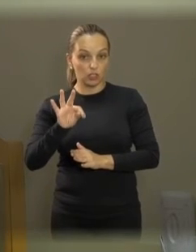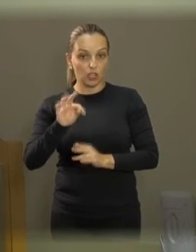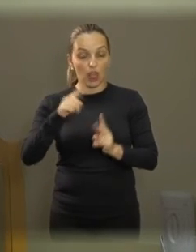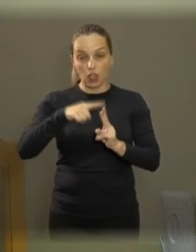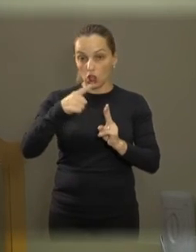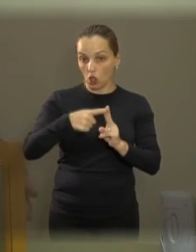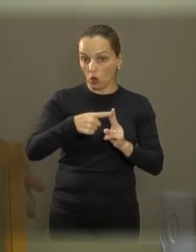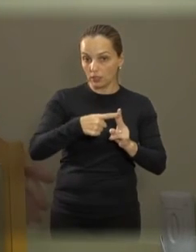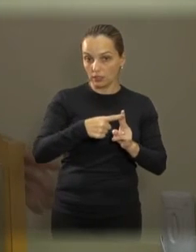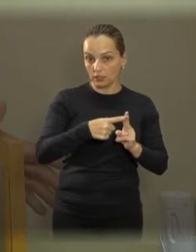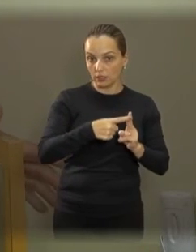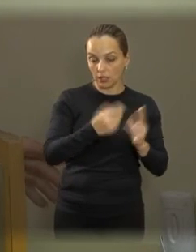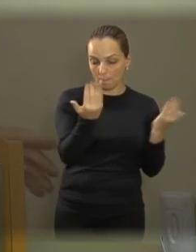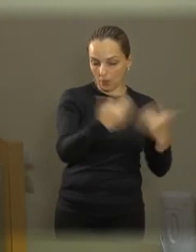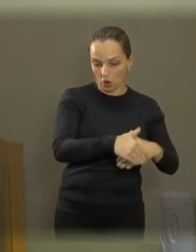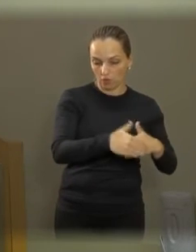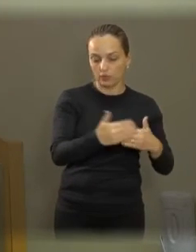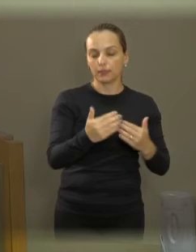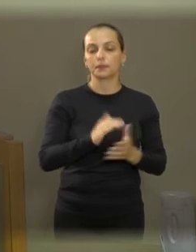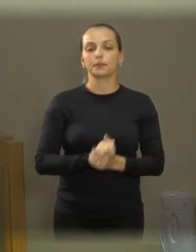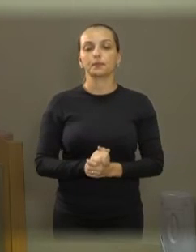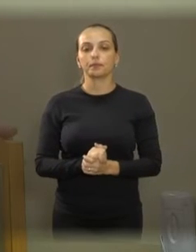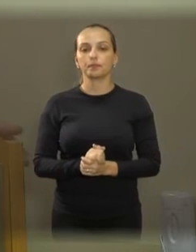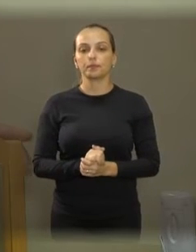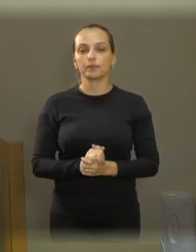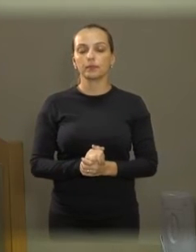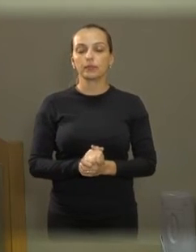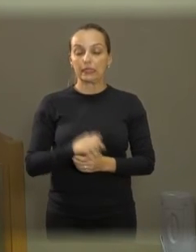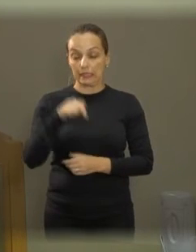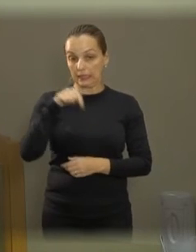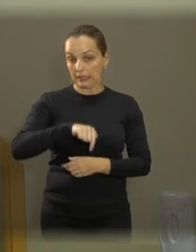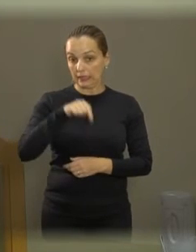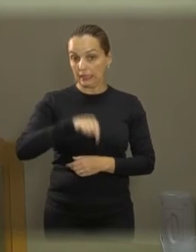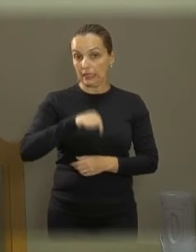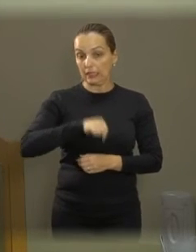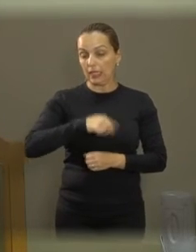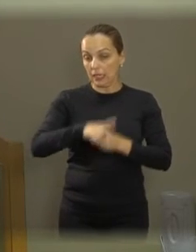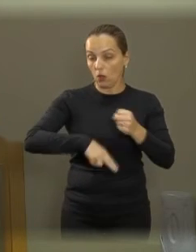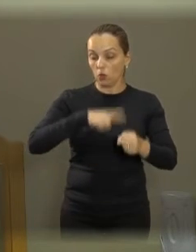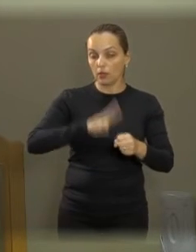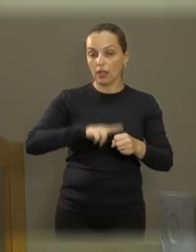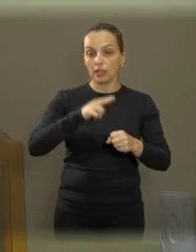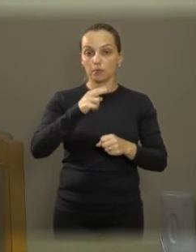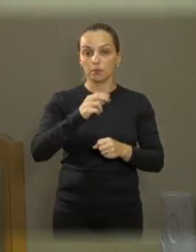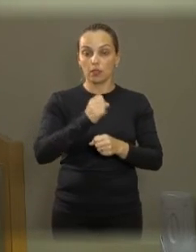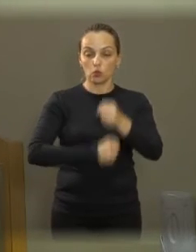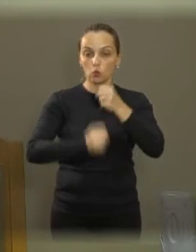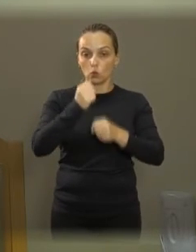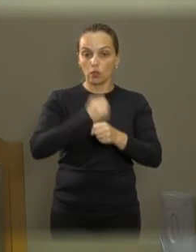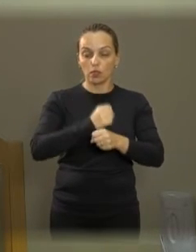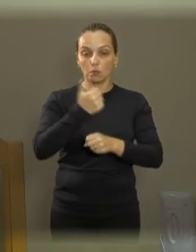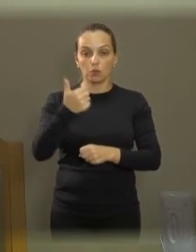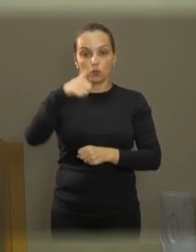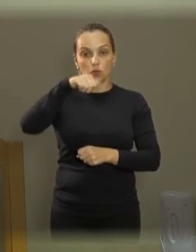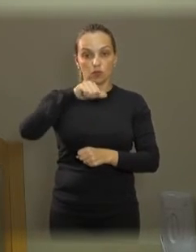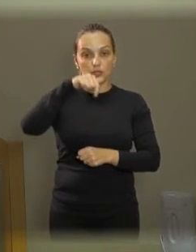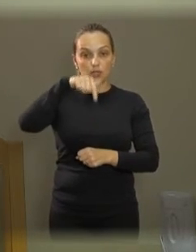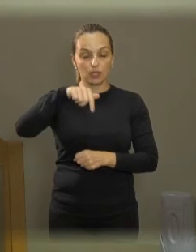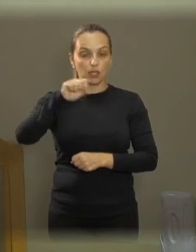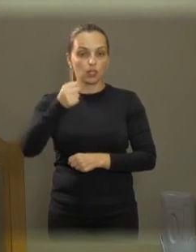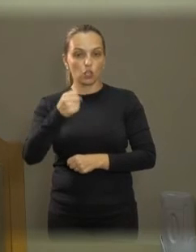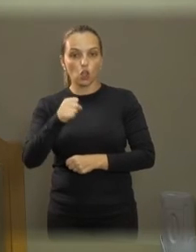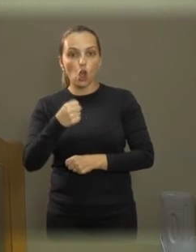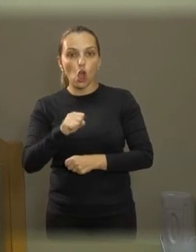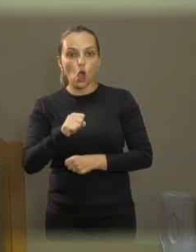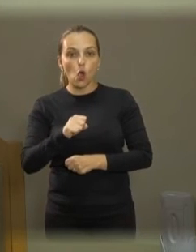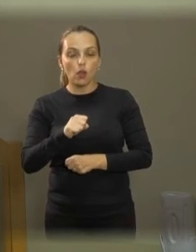fases. E quando eu entrei aqui, em 1978, um novo mundo